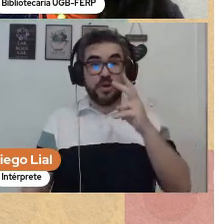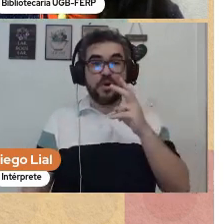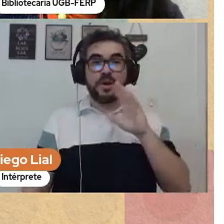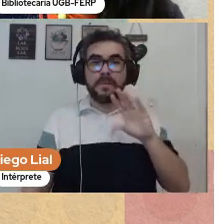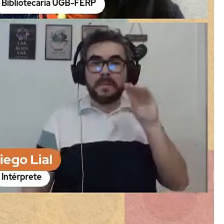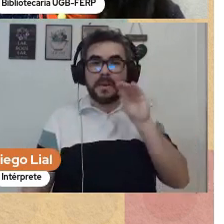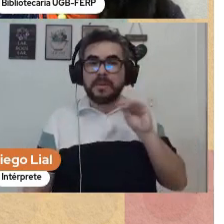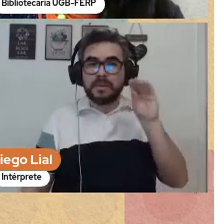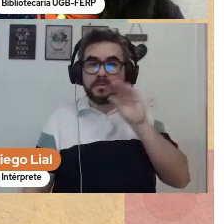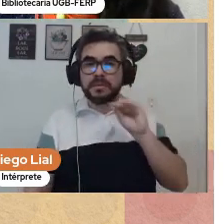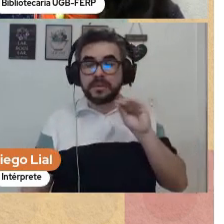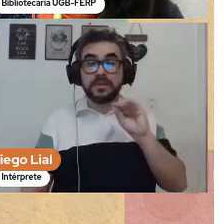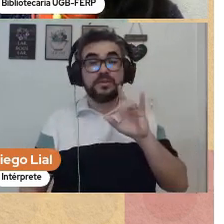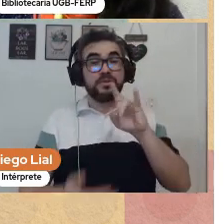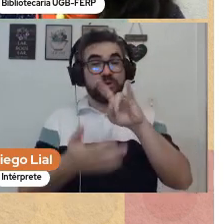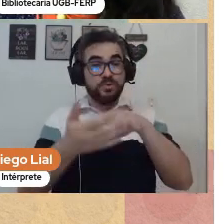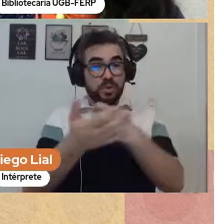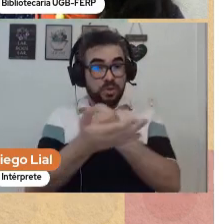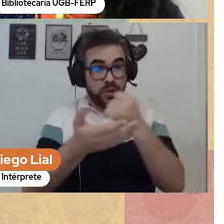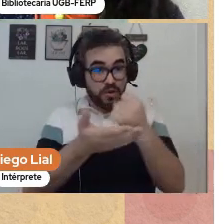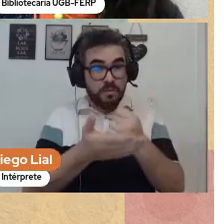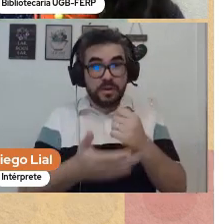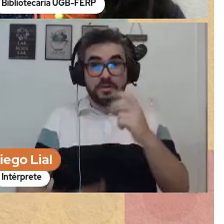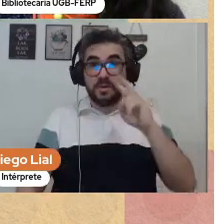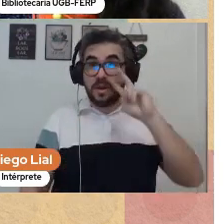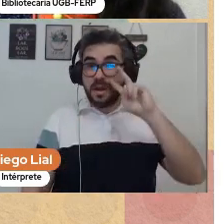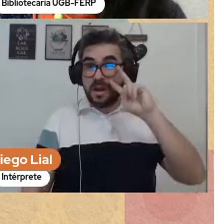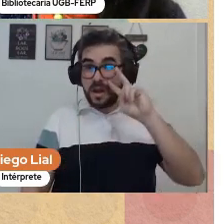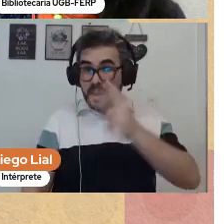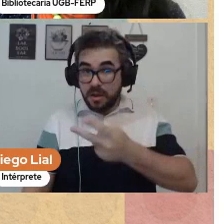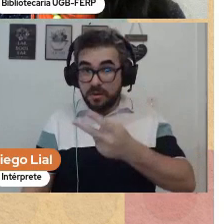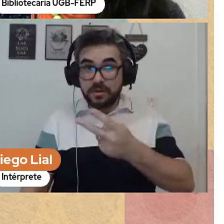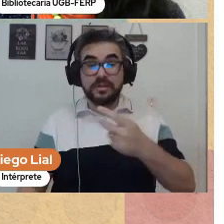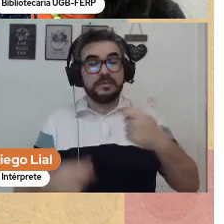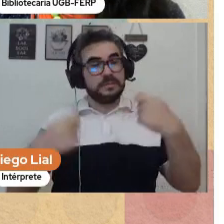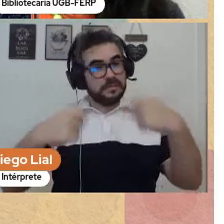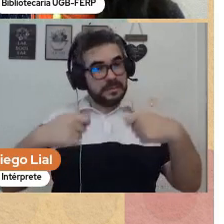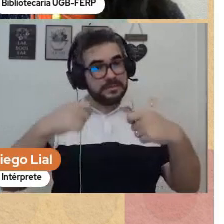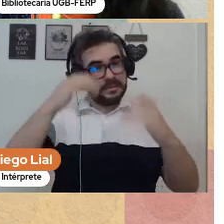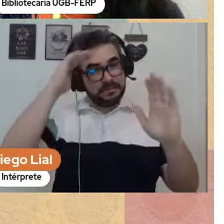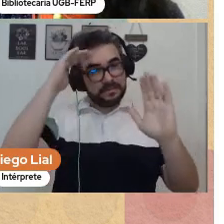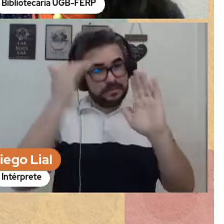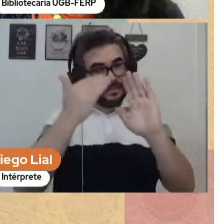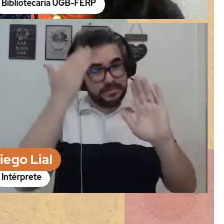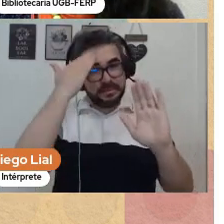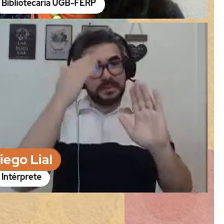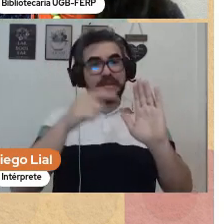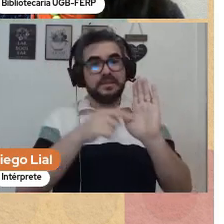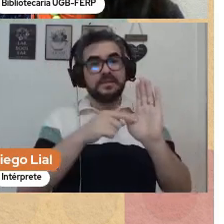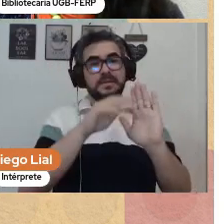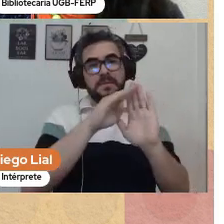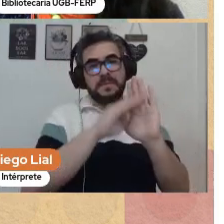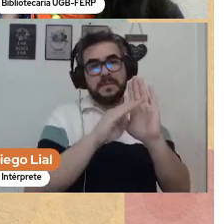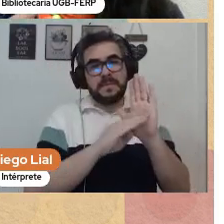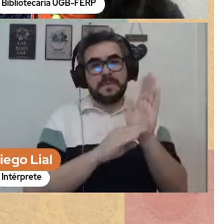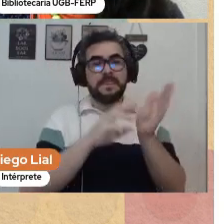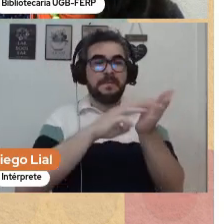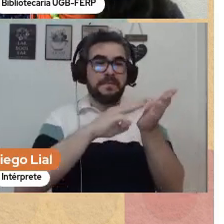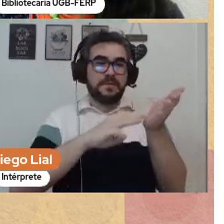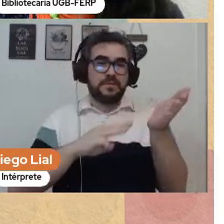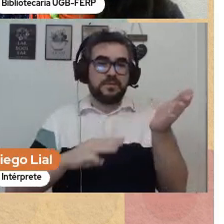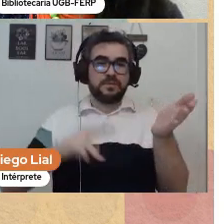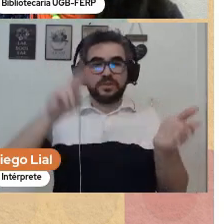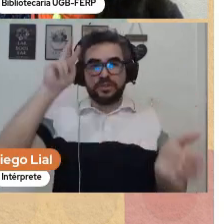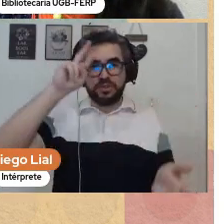é reconhecido desta forma por ele ter a aplicação da metodologia da história oral, que dá todo o arcabouço, né, de tipos